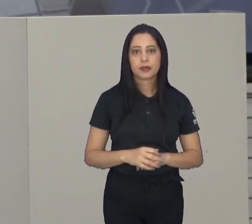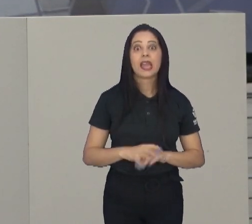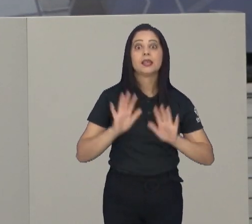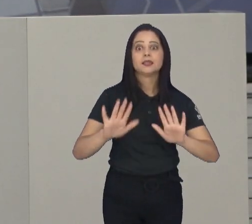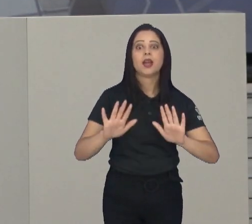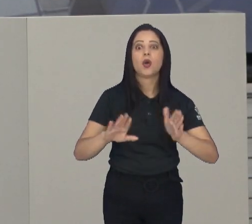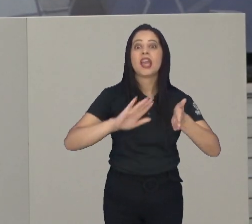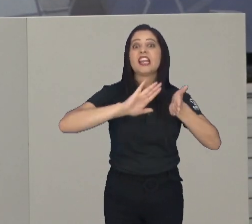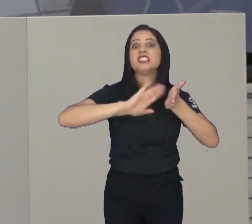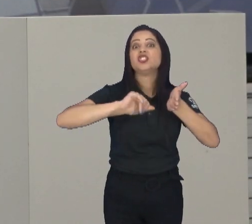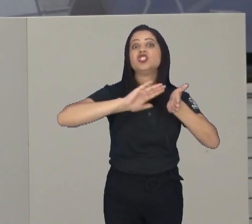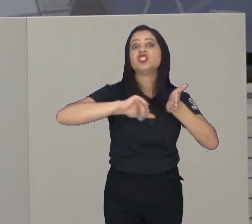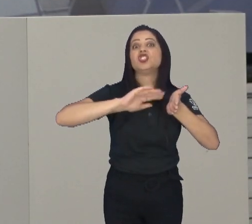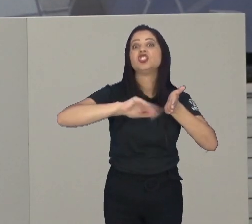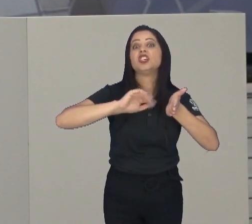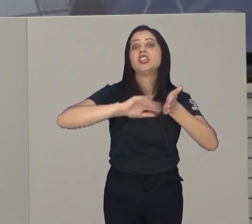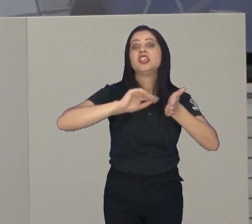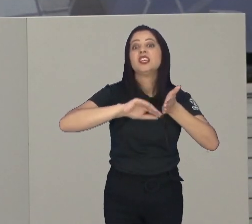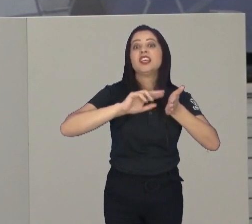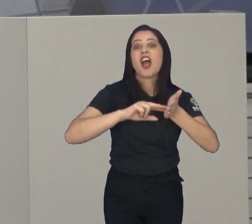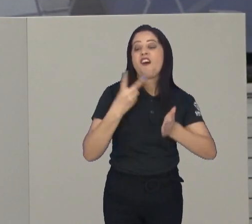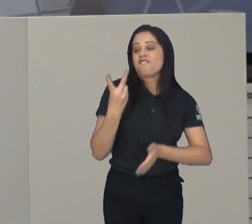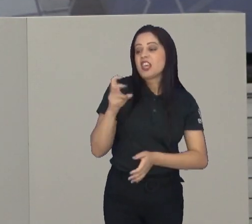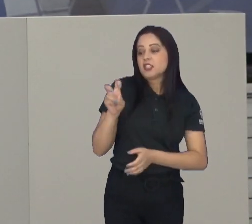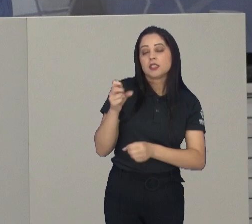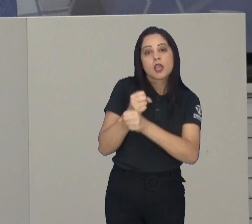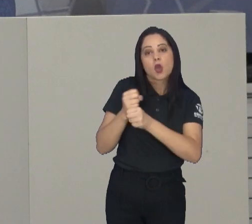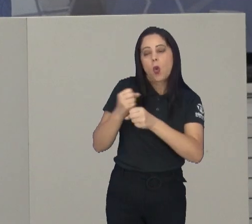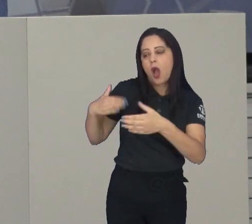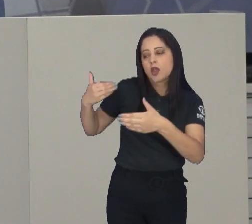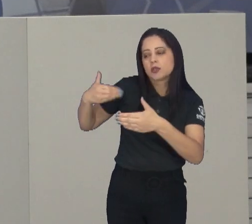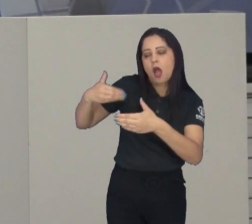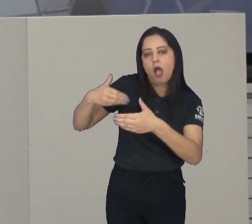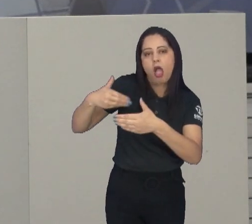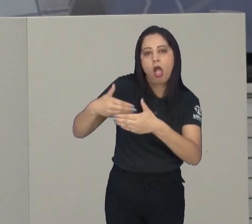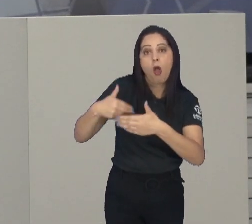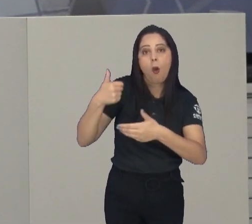ele está mexendo e tirando do professor, depois de 25 anos de trabalho,